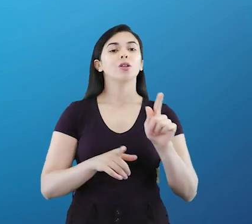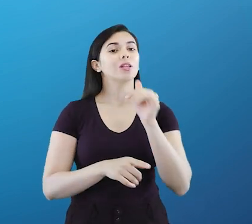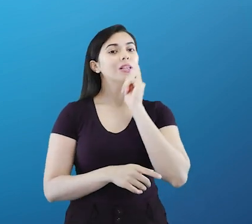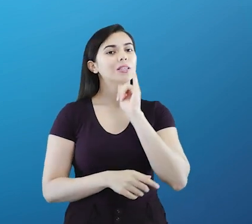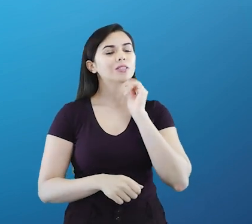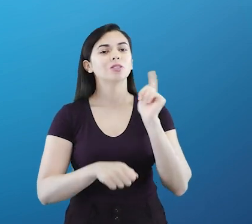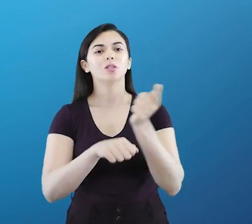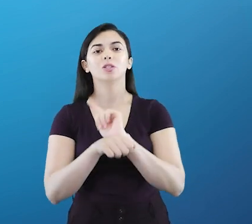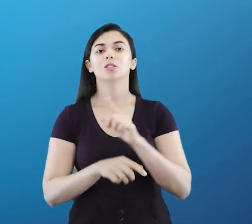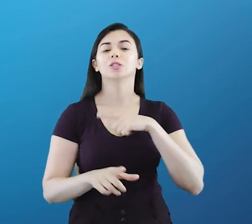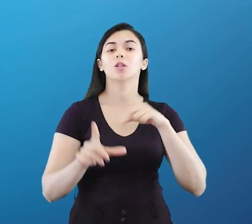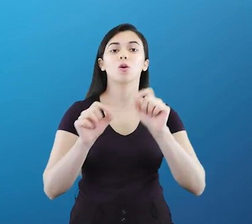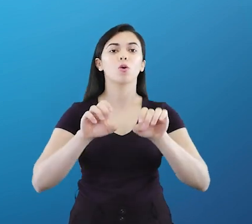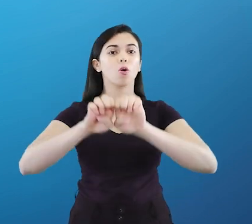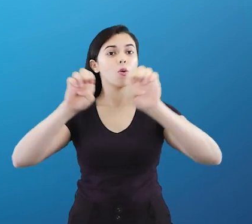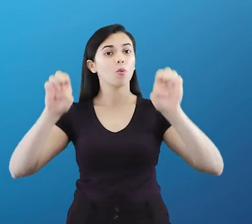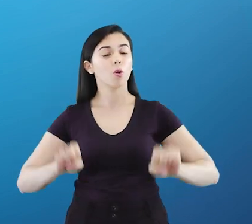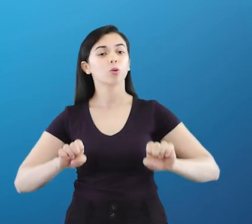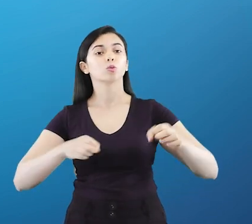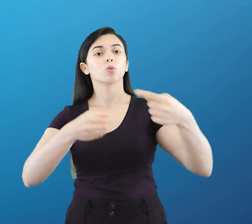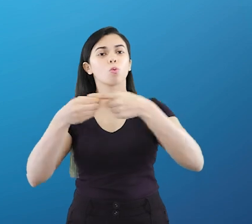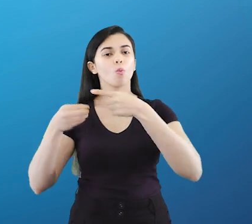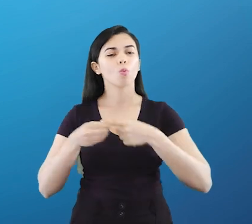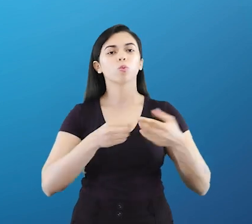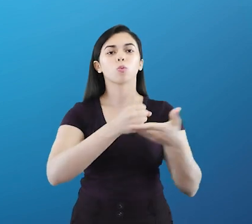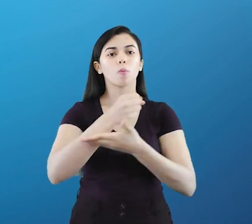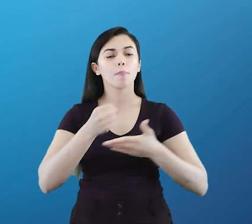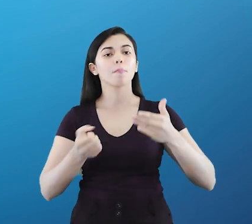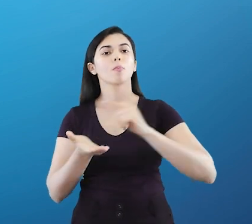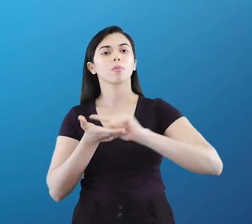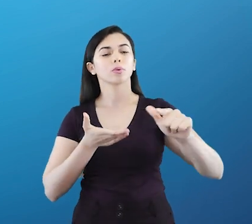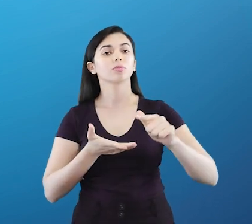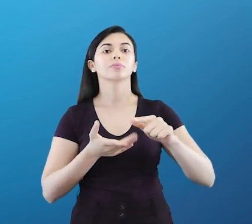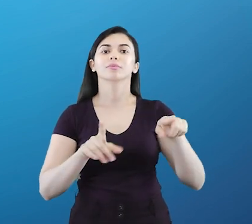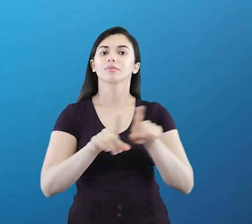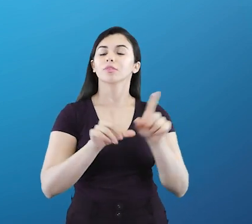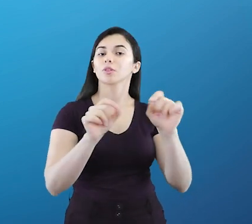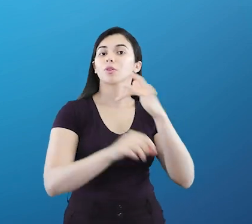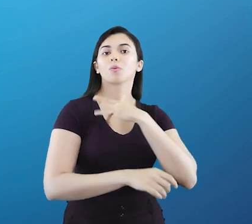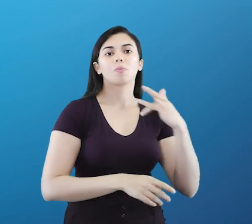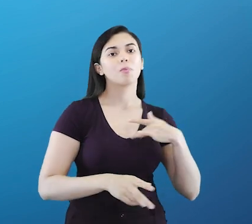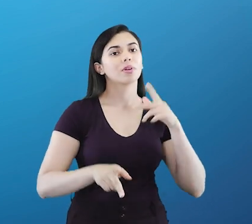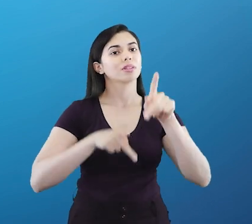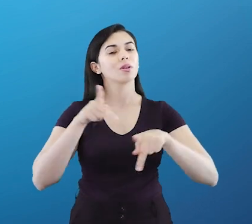de saneamento, esse serviço de saneamento adequado, também economiza na saúde pública.